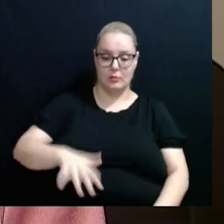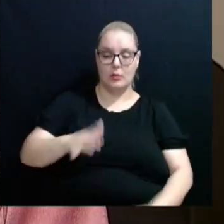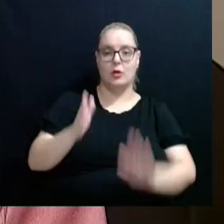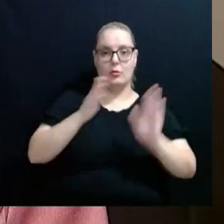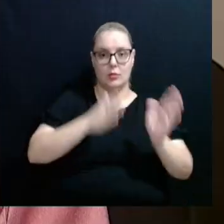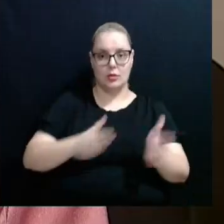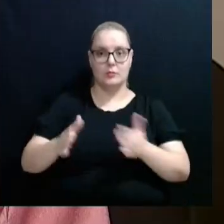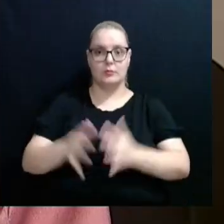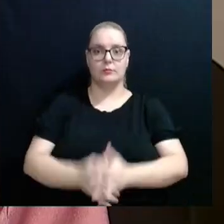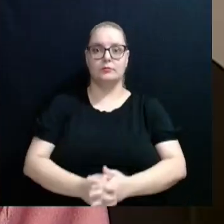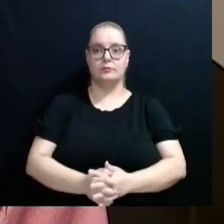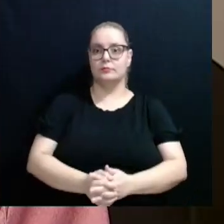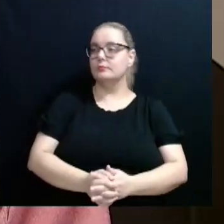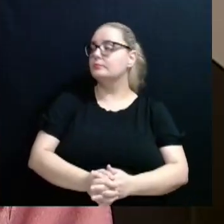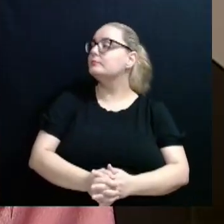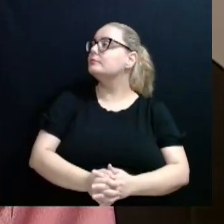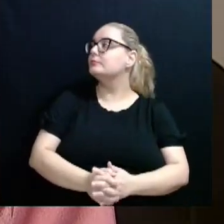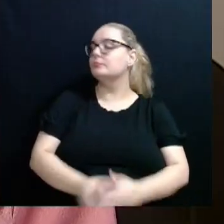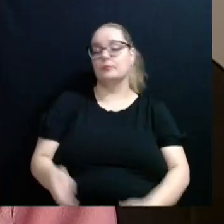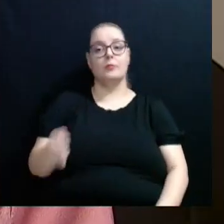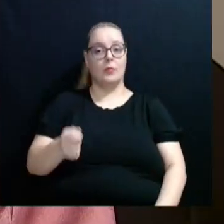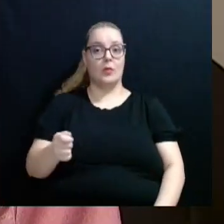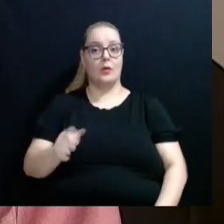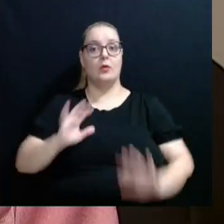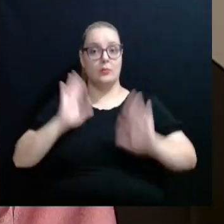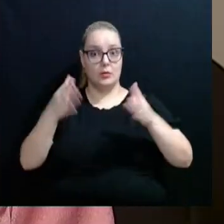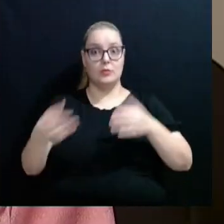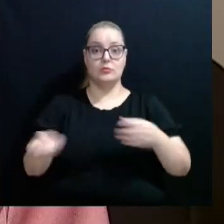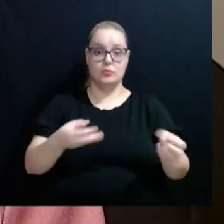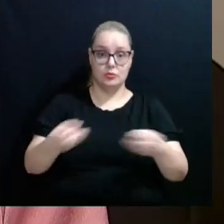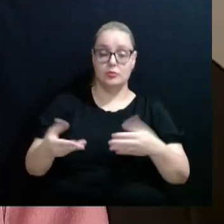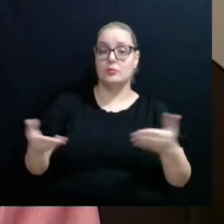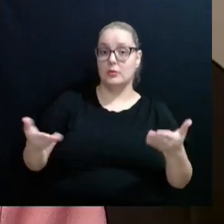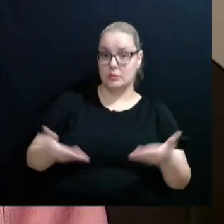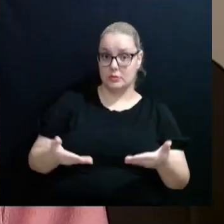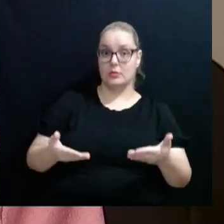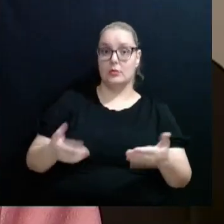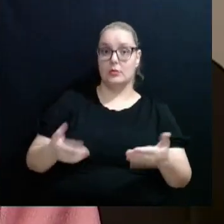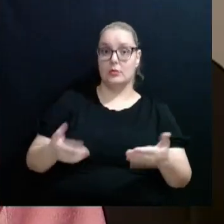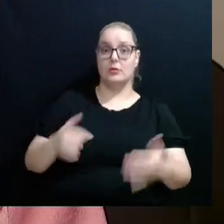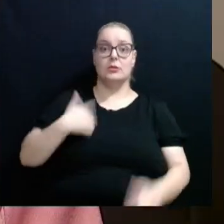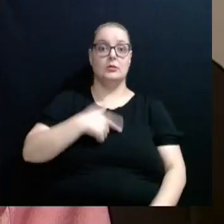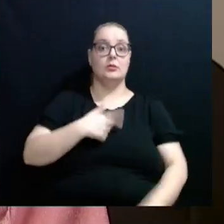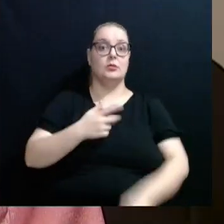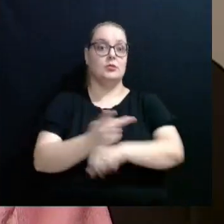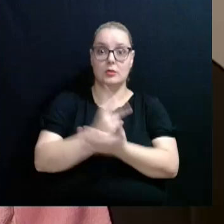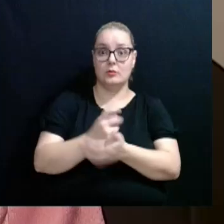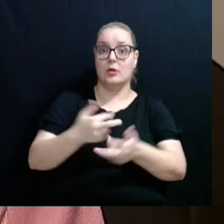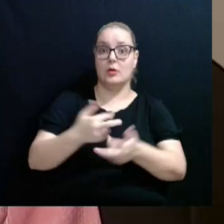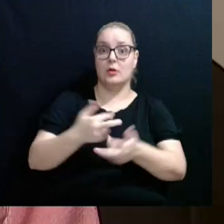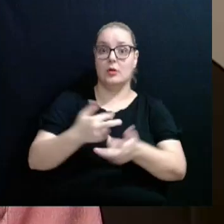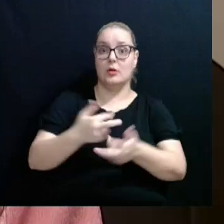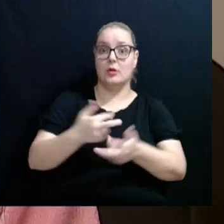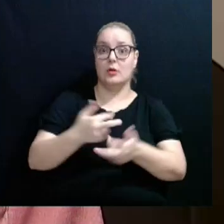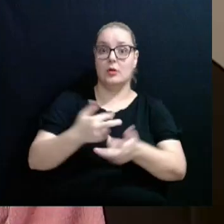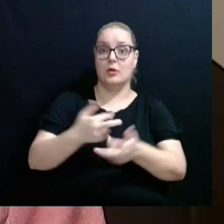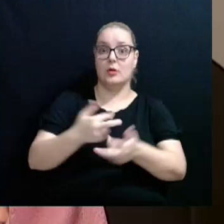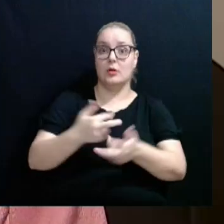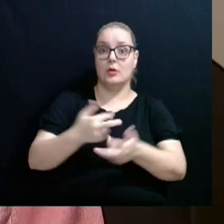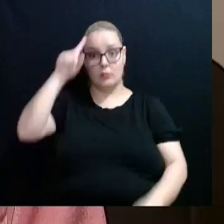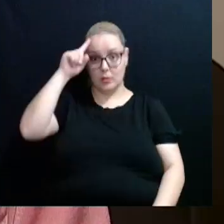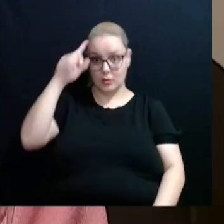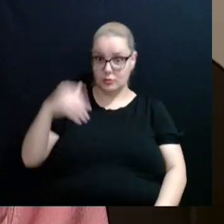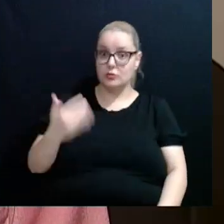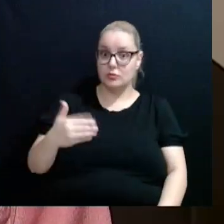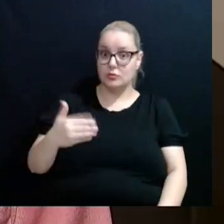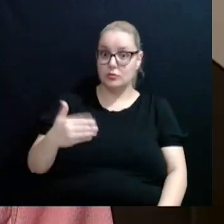está voltada muito para a parte de inovação agora, então a gente está buscando sempre coisas que fazem mais o dia a dia, uma coisa mais